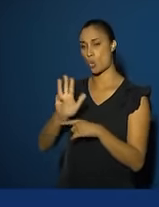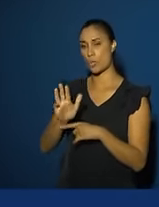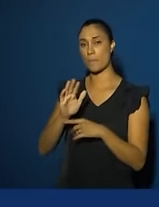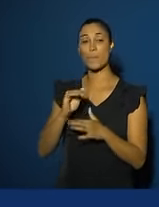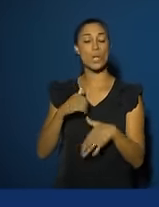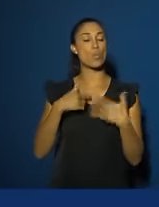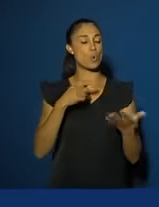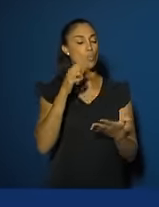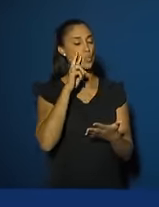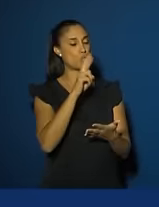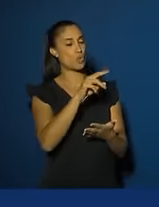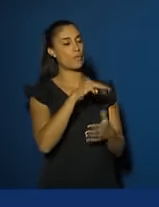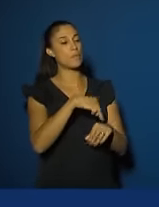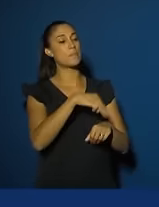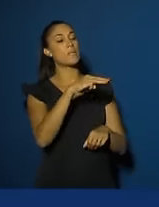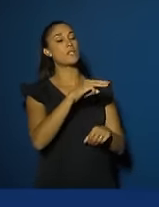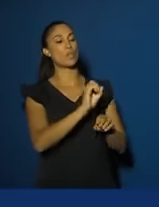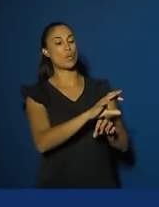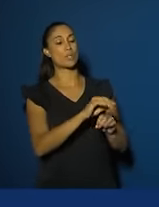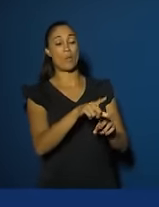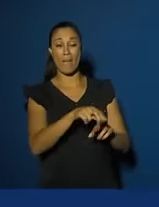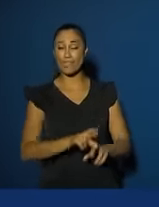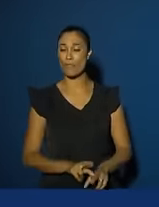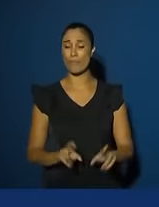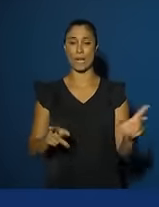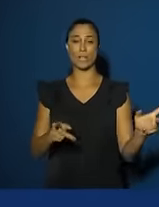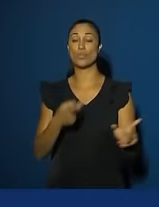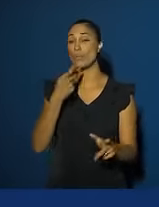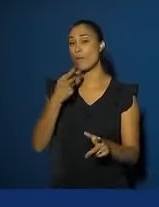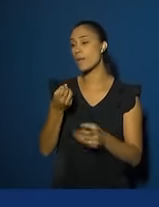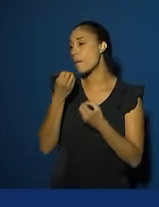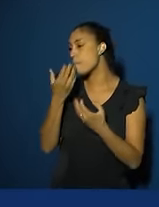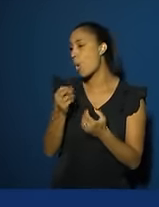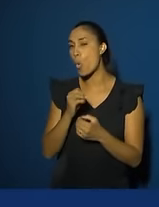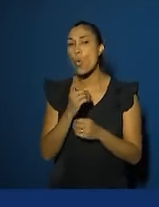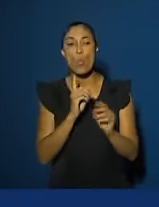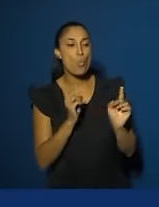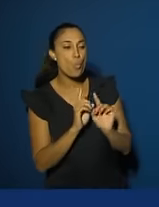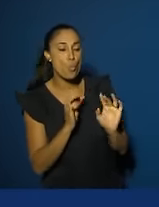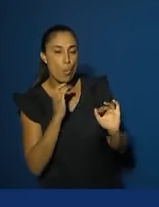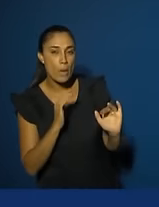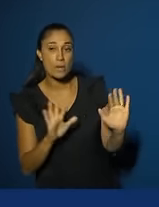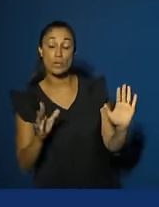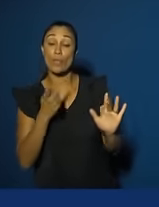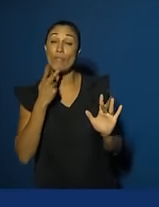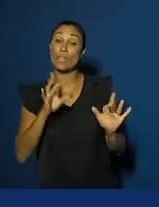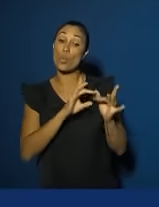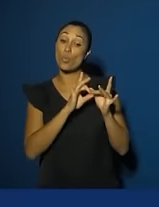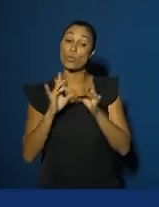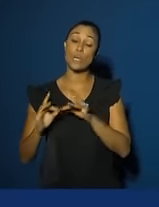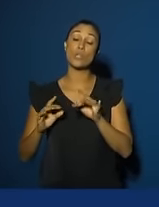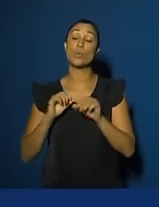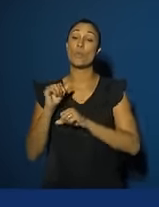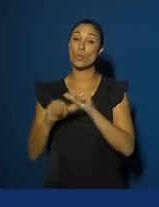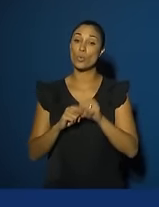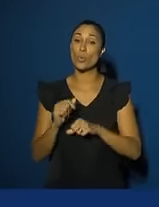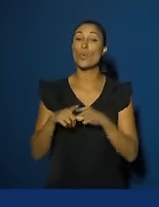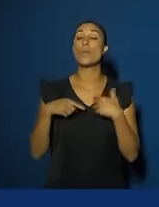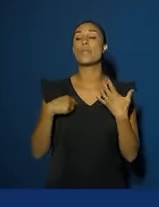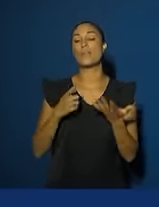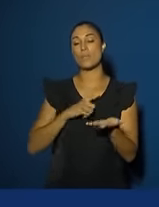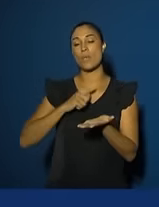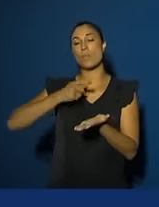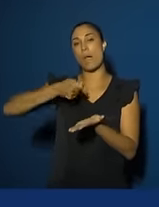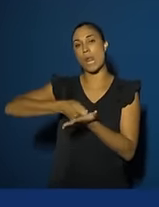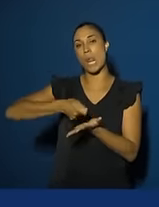senhor foi ministro da educação é muito diferente isso ninguém tá falando que é bom ou ruim a gente tá falando que o contexto mudou isso Exige uma negociação muito